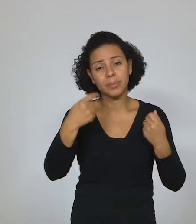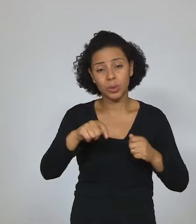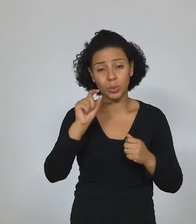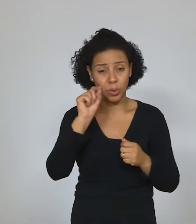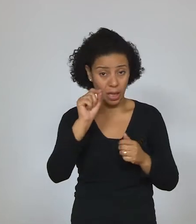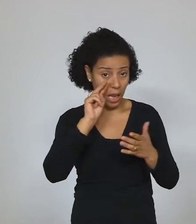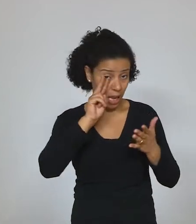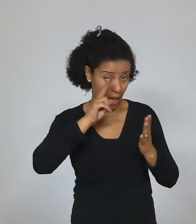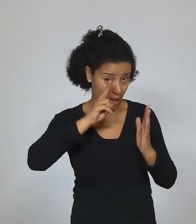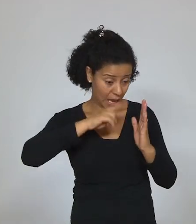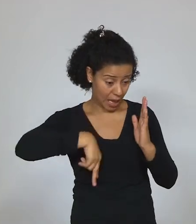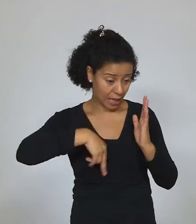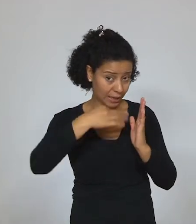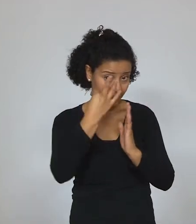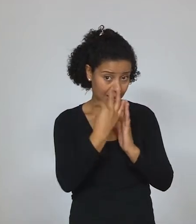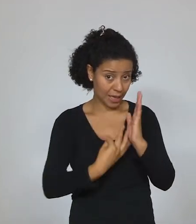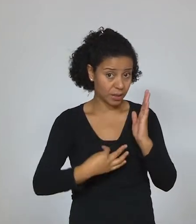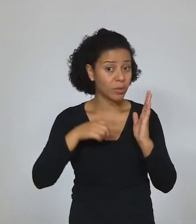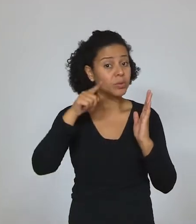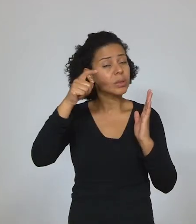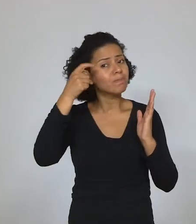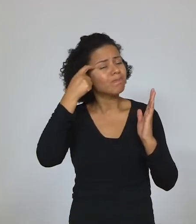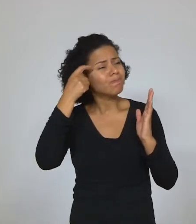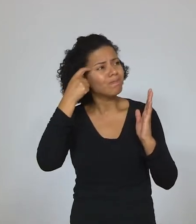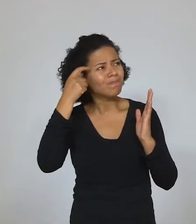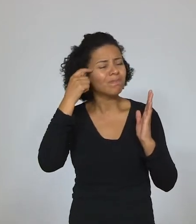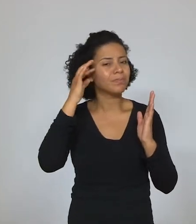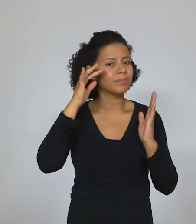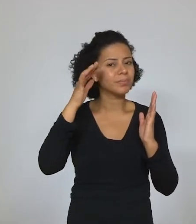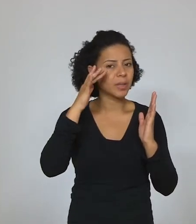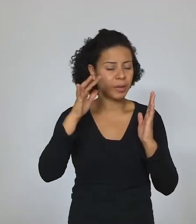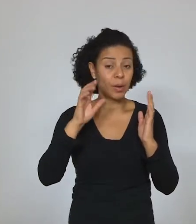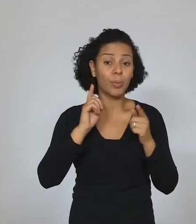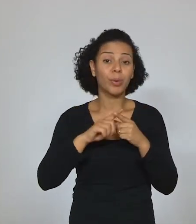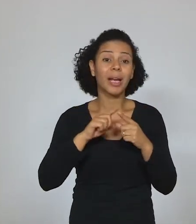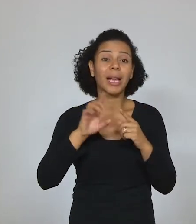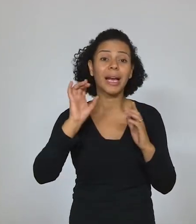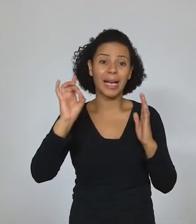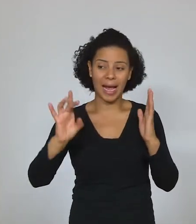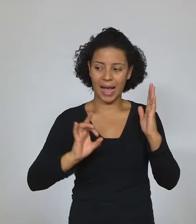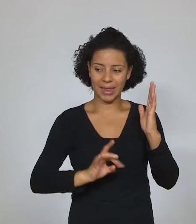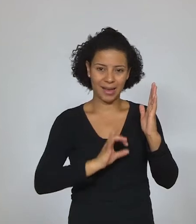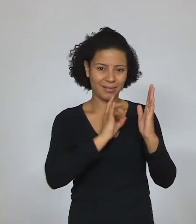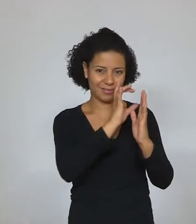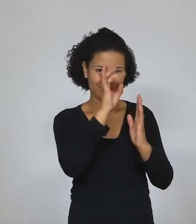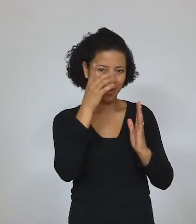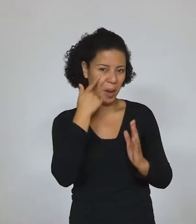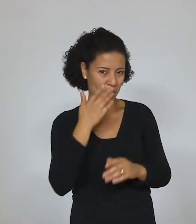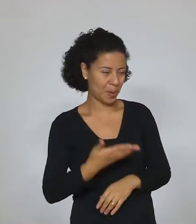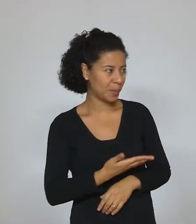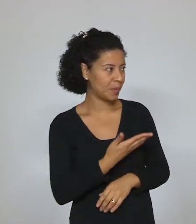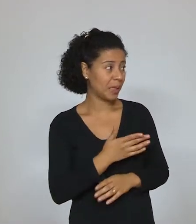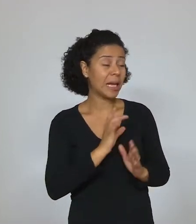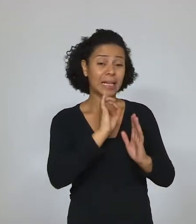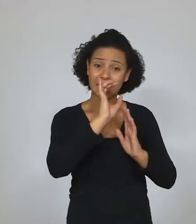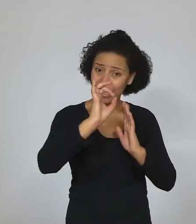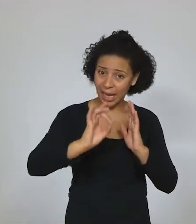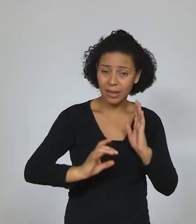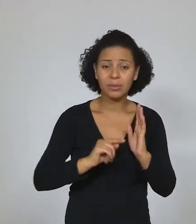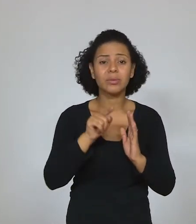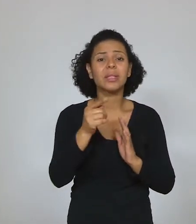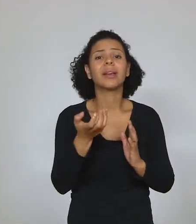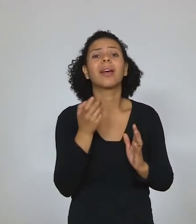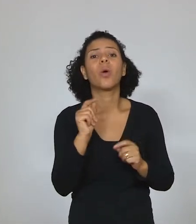dicas. Compreender esse melhor assunto, pense, por exemplo, para cada um desses métodos, você quer separar uma mistura